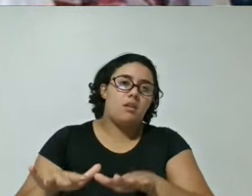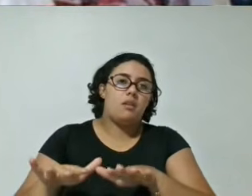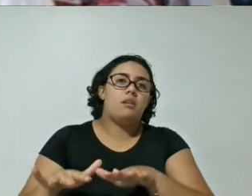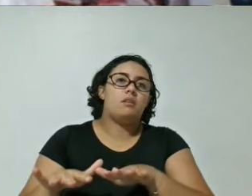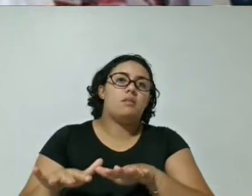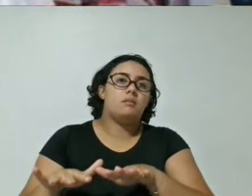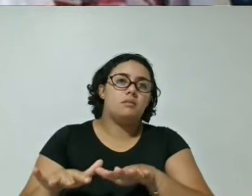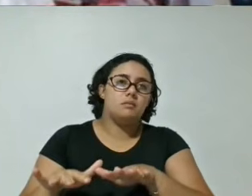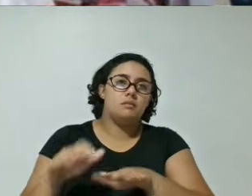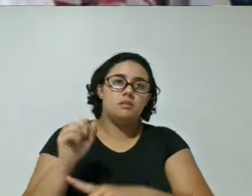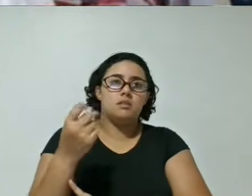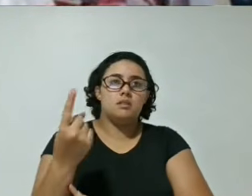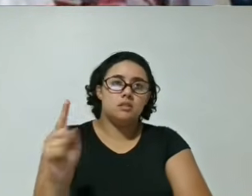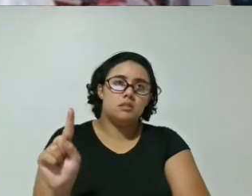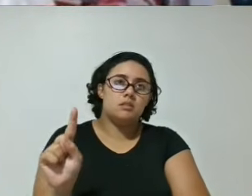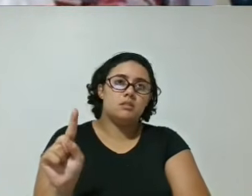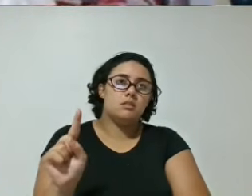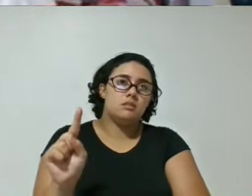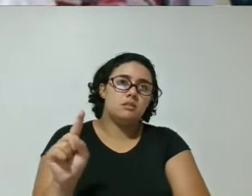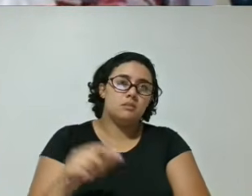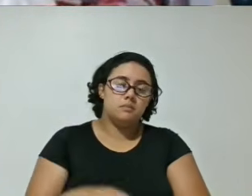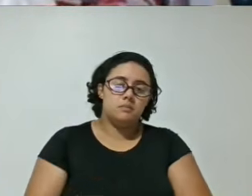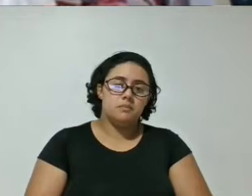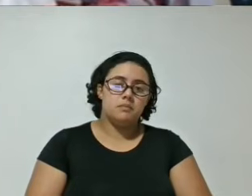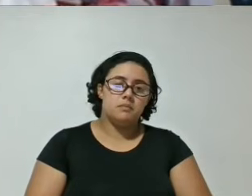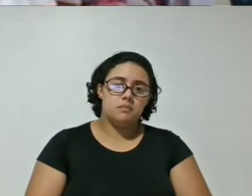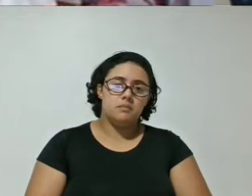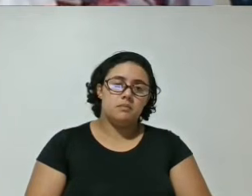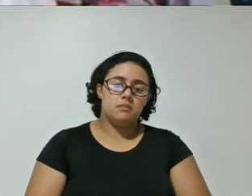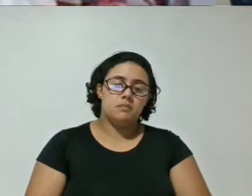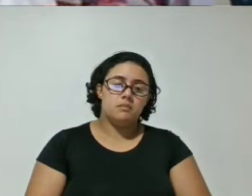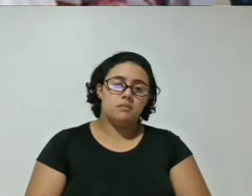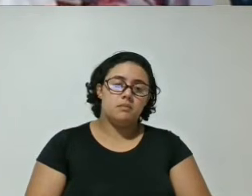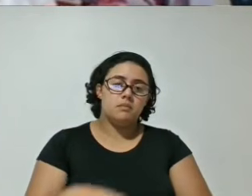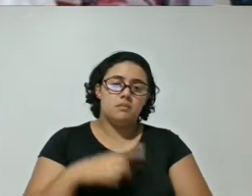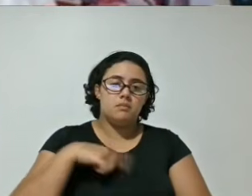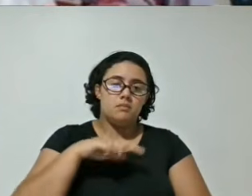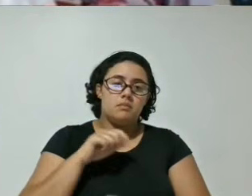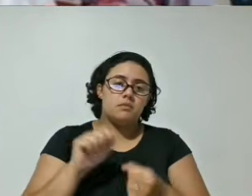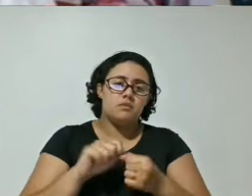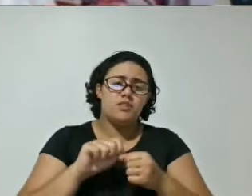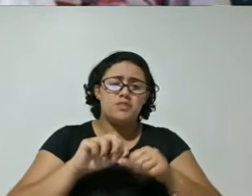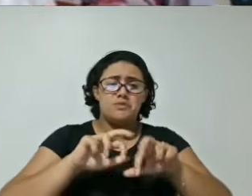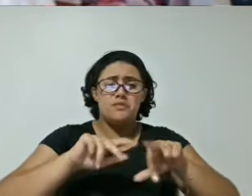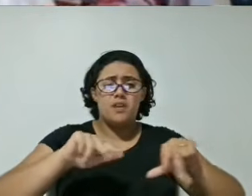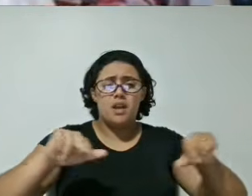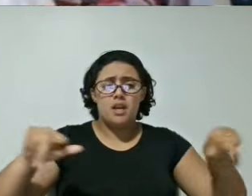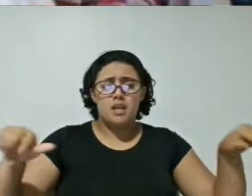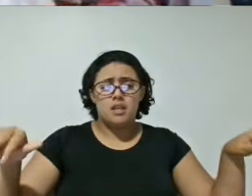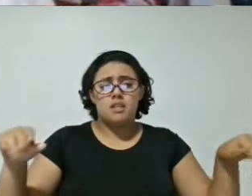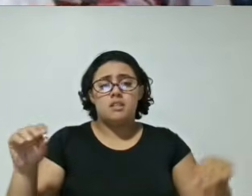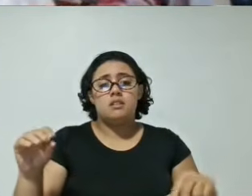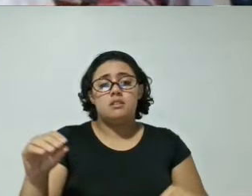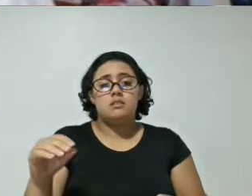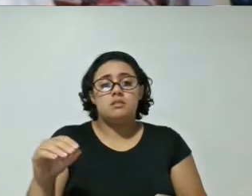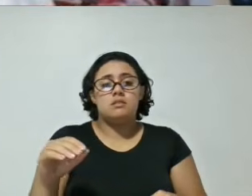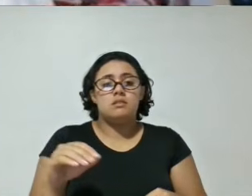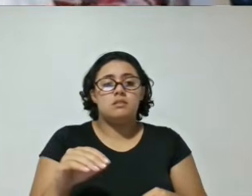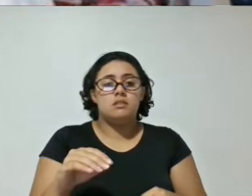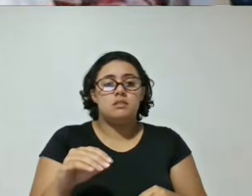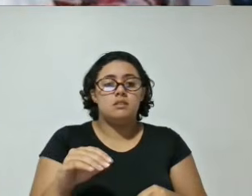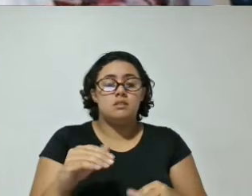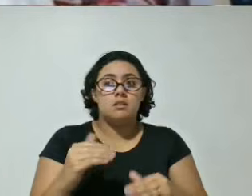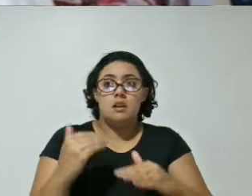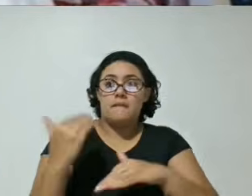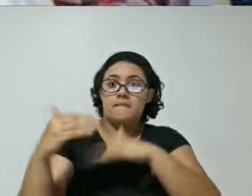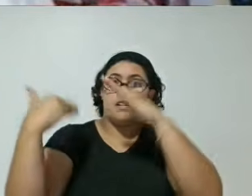São Bernardo, na gerência geral, a gente fez inúmeras tentativas, a gente fez inúmeros avanços com